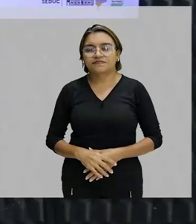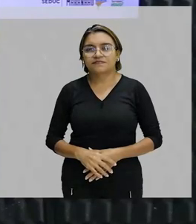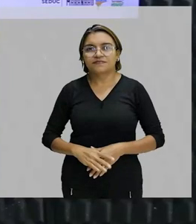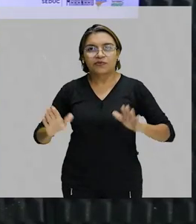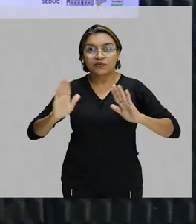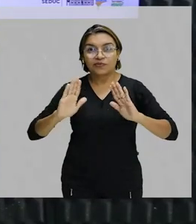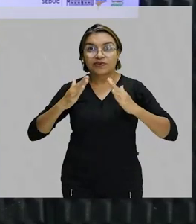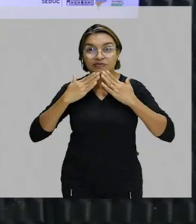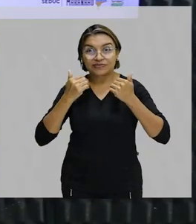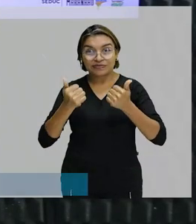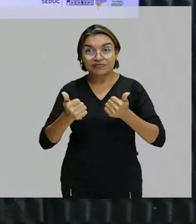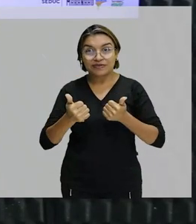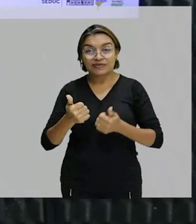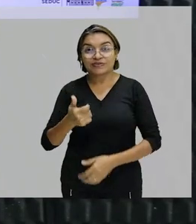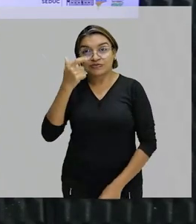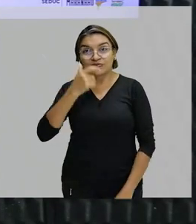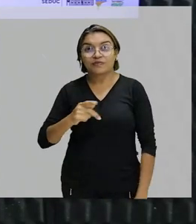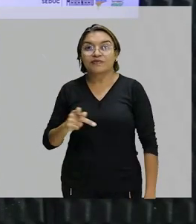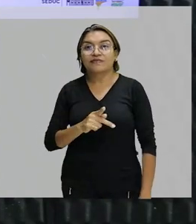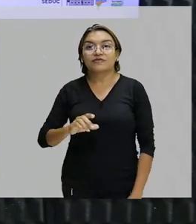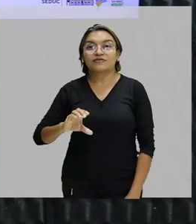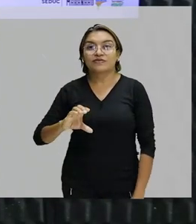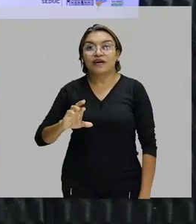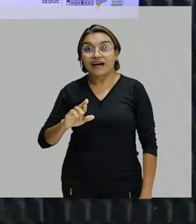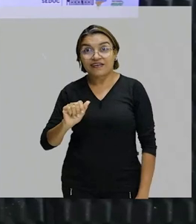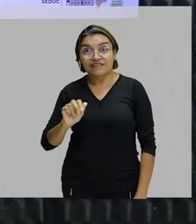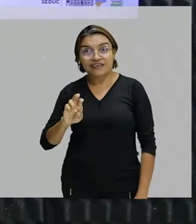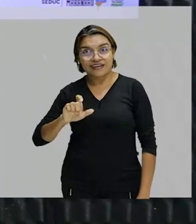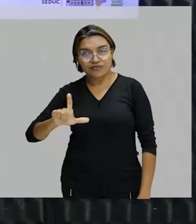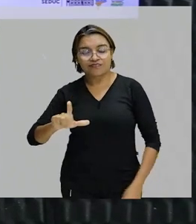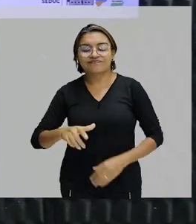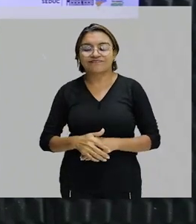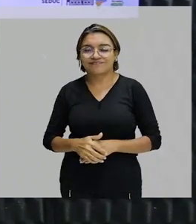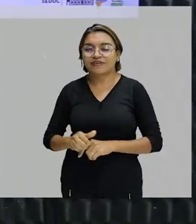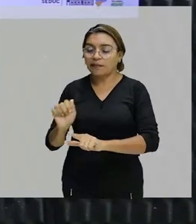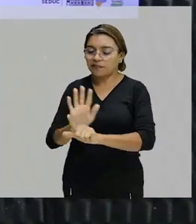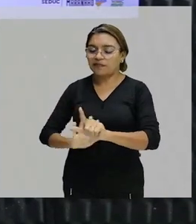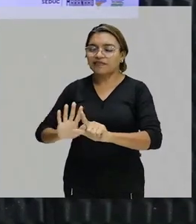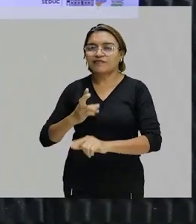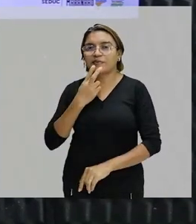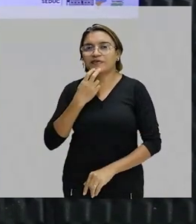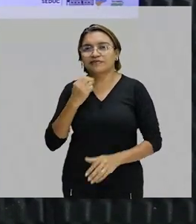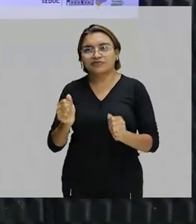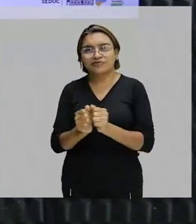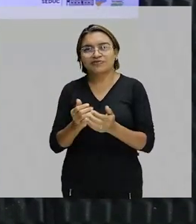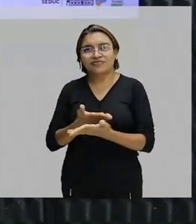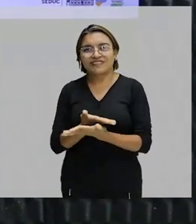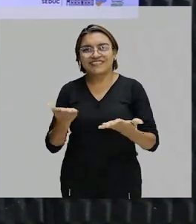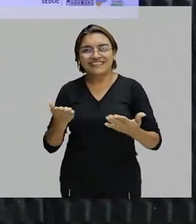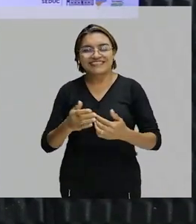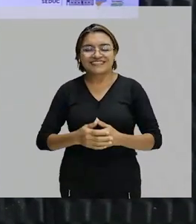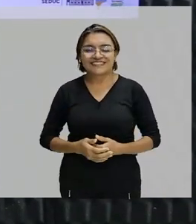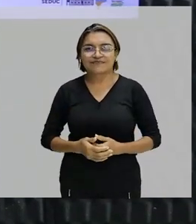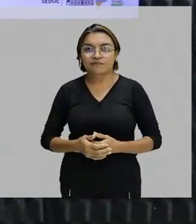Fala galera tudo bem Professor Rafael Carlos de sociologia da plataforma Gonçalo Dias aqui com vocês mais uma vez e